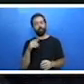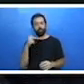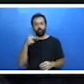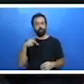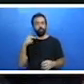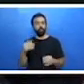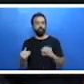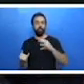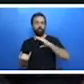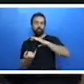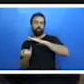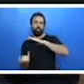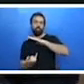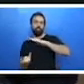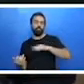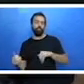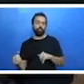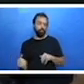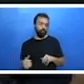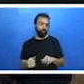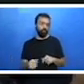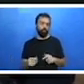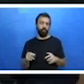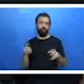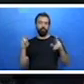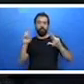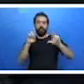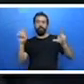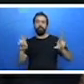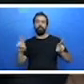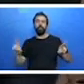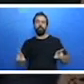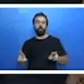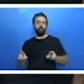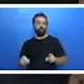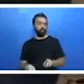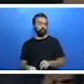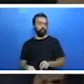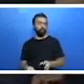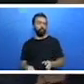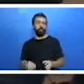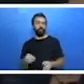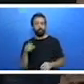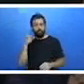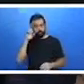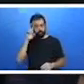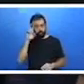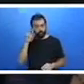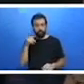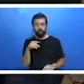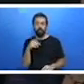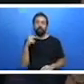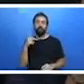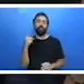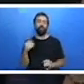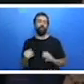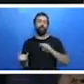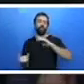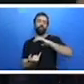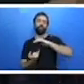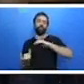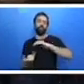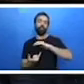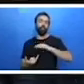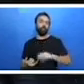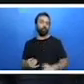né? Rima e sonoridade dos textos de cordel. Lembrando que a fala coloquial aqui, muitas vezes no cordel, é colocado até